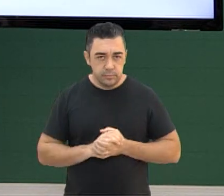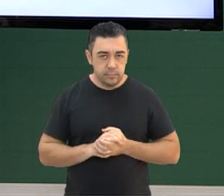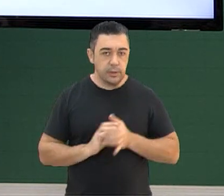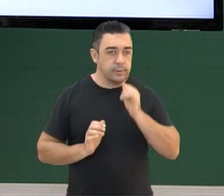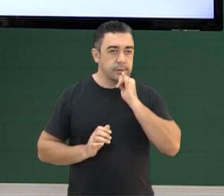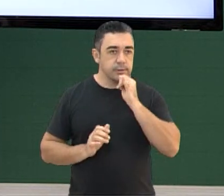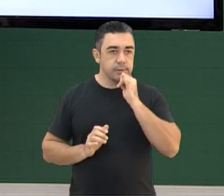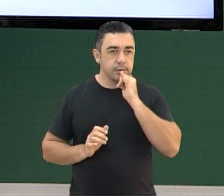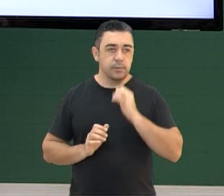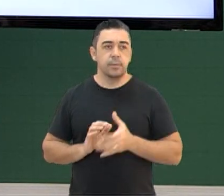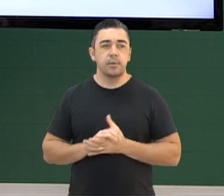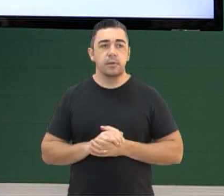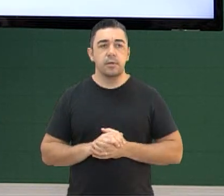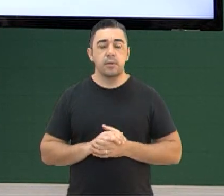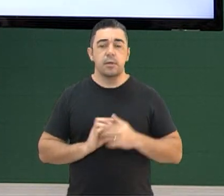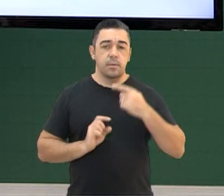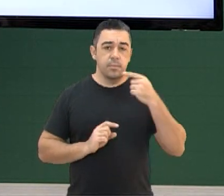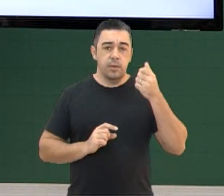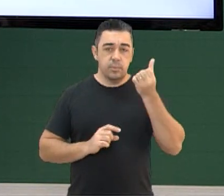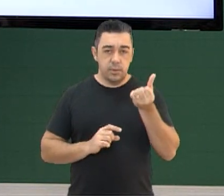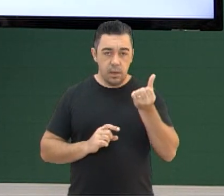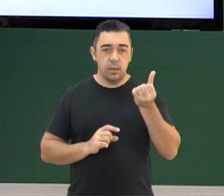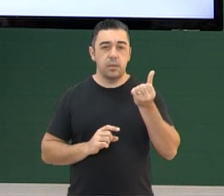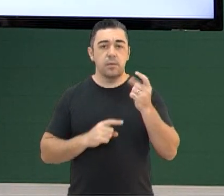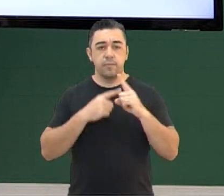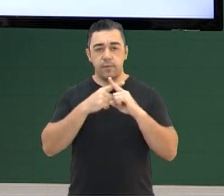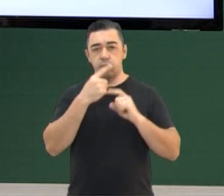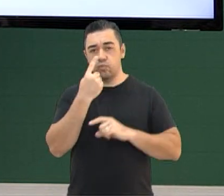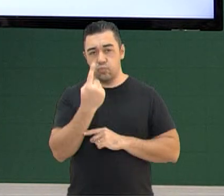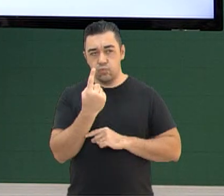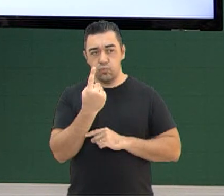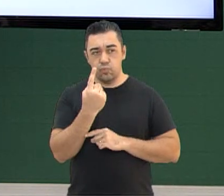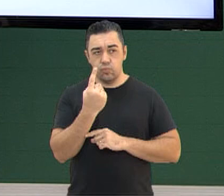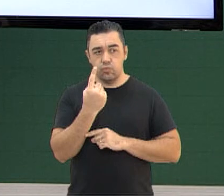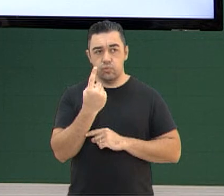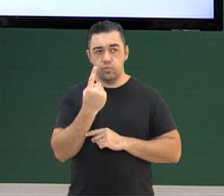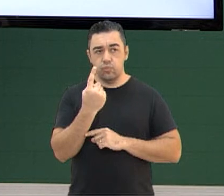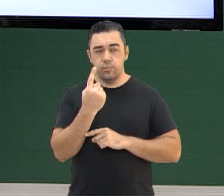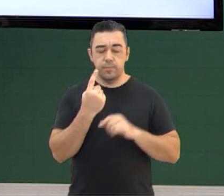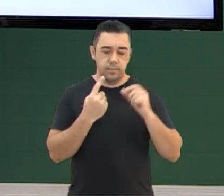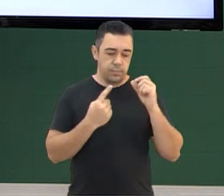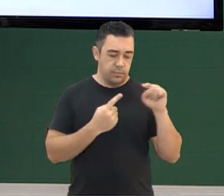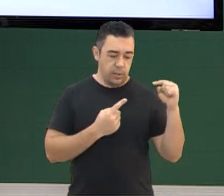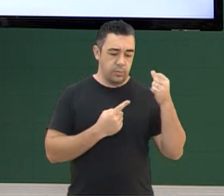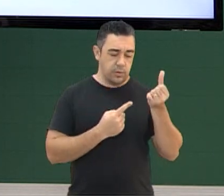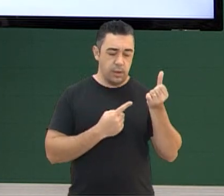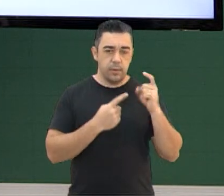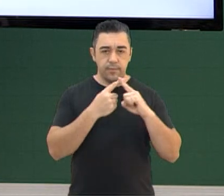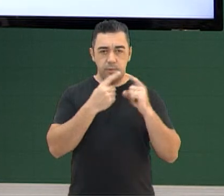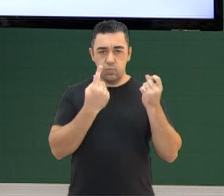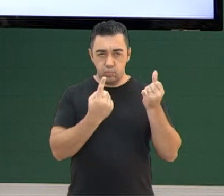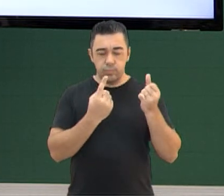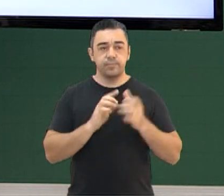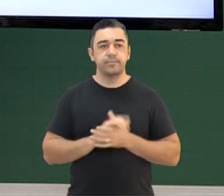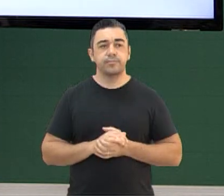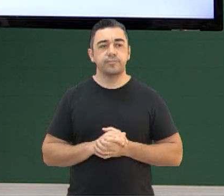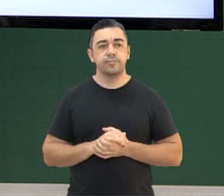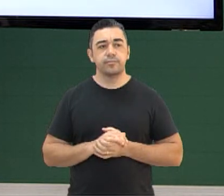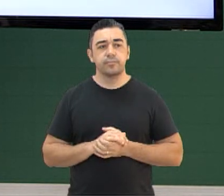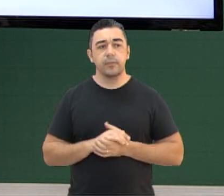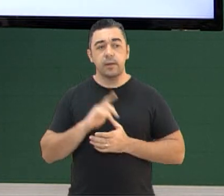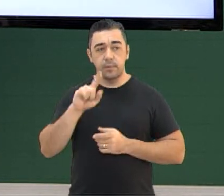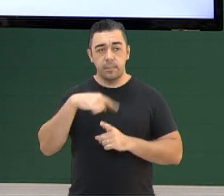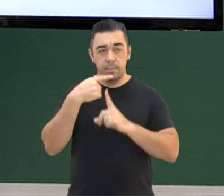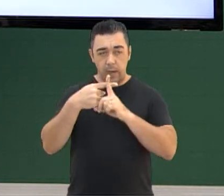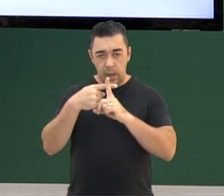por exemplo, aqui, mais um exemplo, menos 6 vezes 1. Então, eu tenho aqui menos 6 vezes 1. Aí, depois, eu